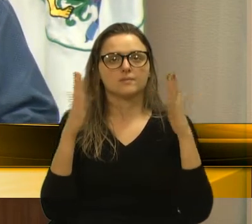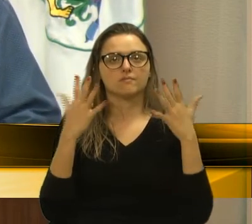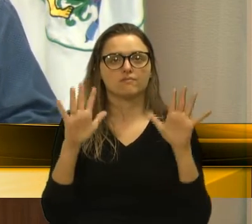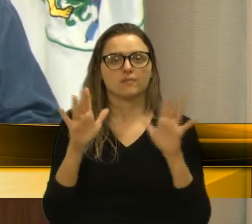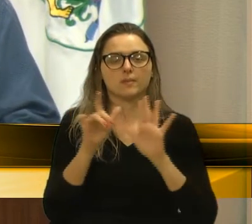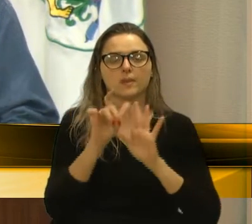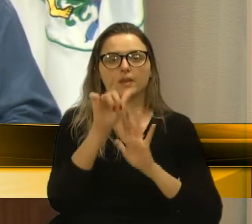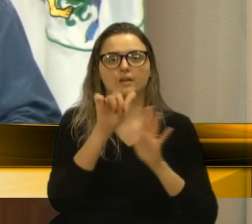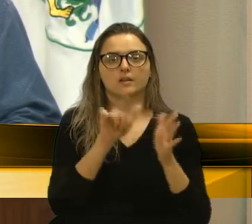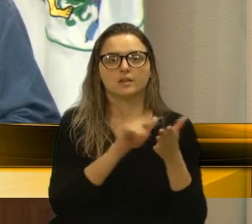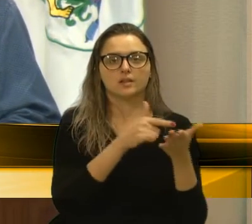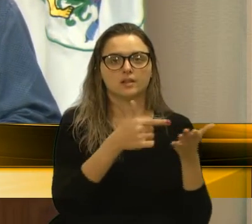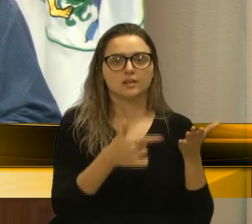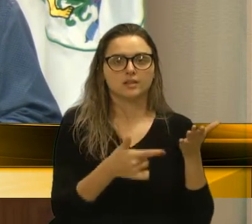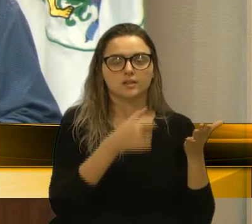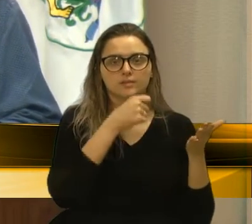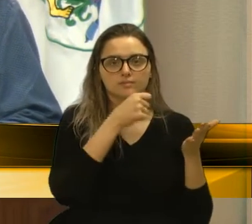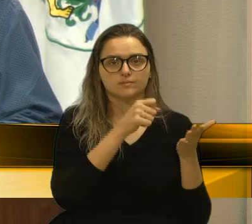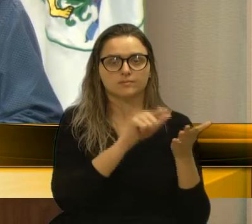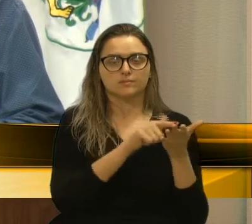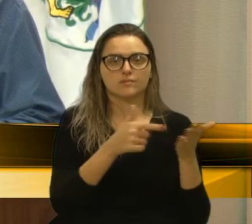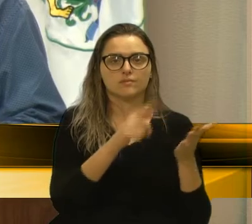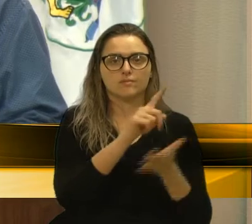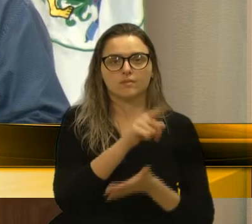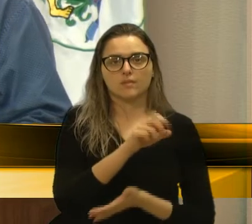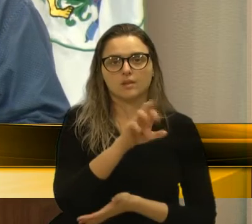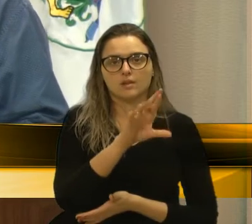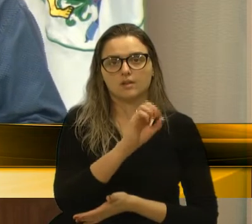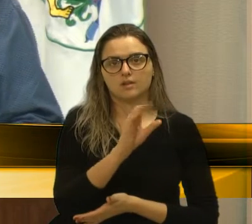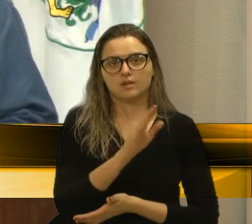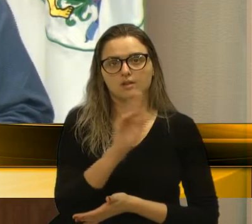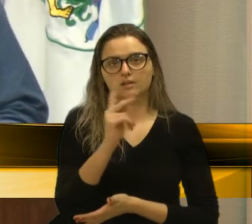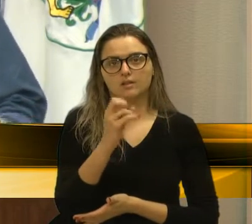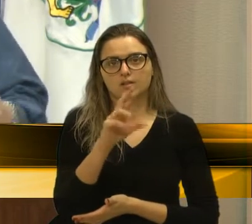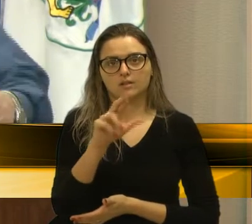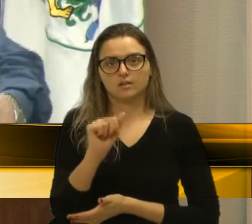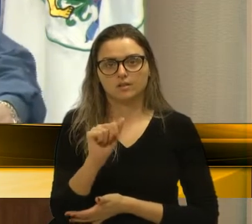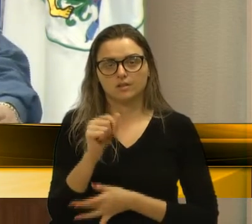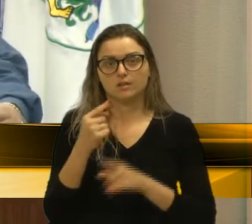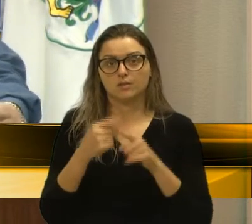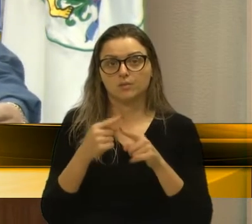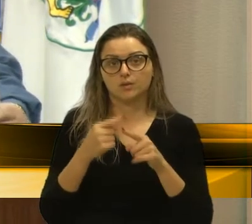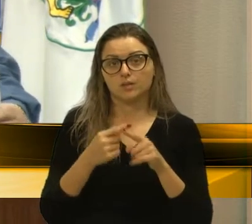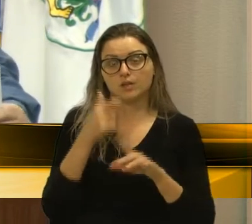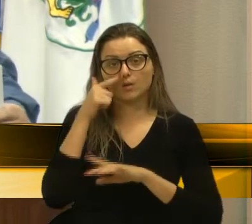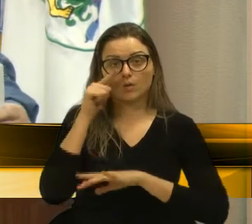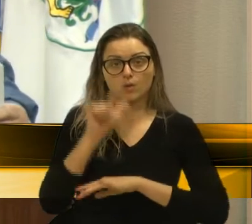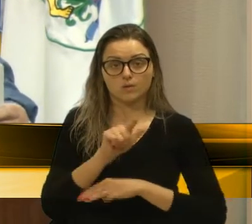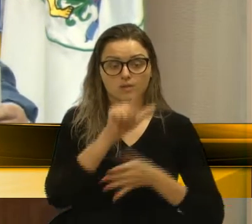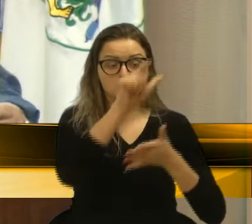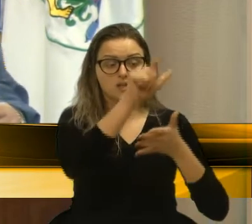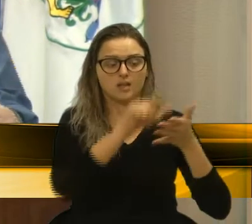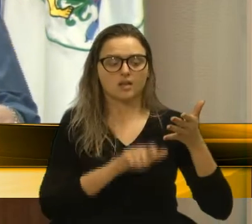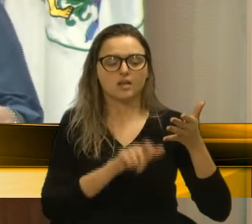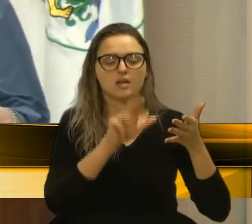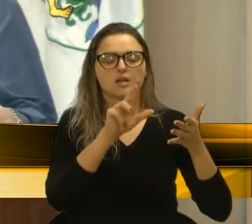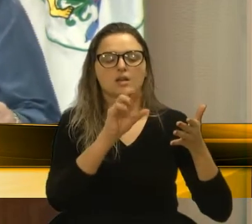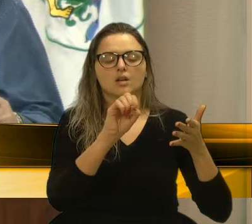colunista de política da Zero Hora, porque ela consegue, na sua coluna hoje, a Rosane de